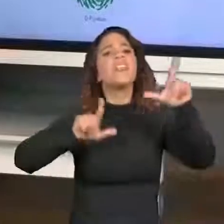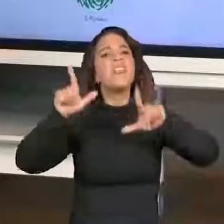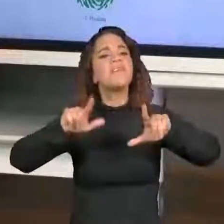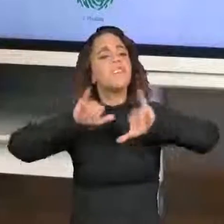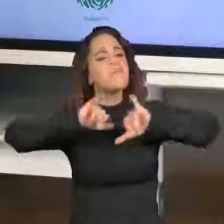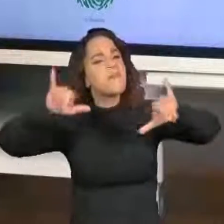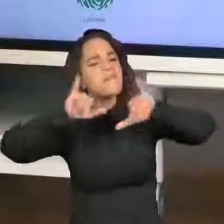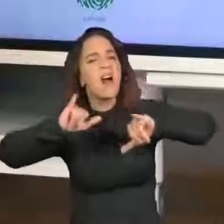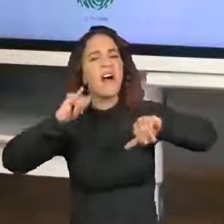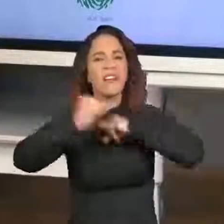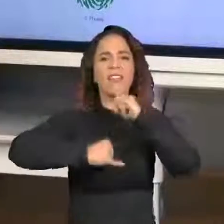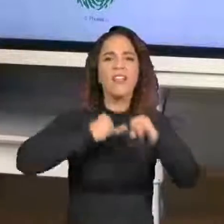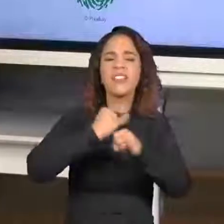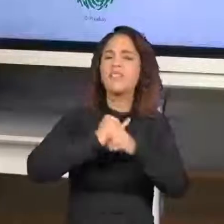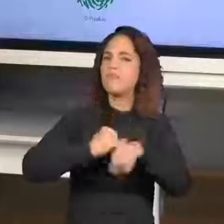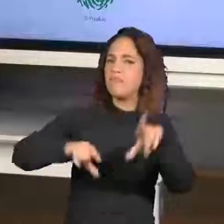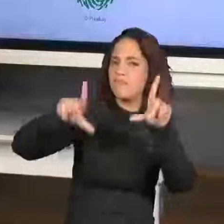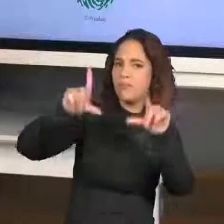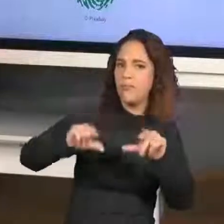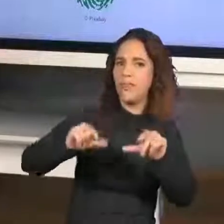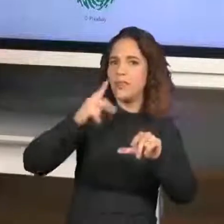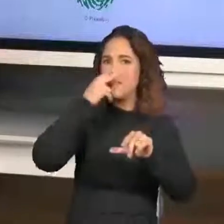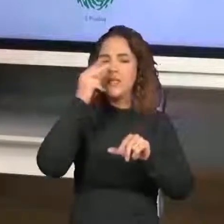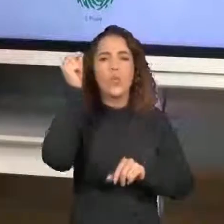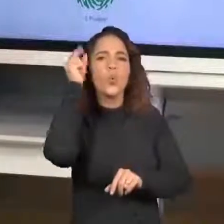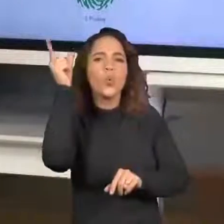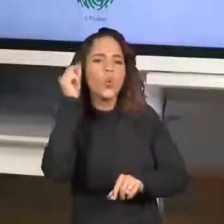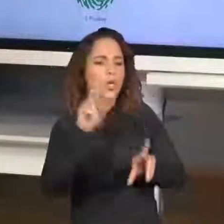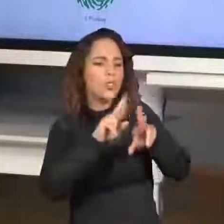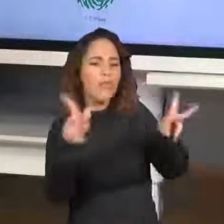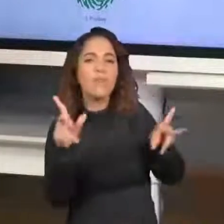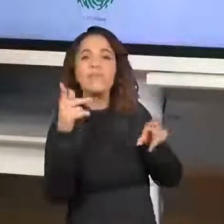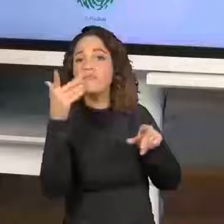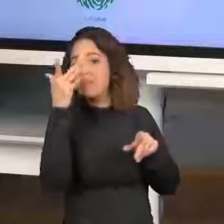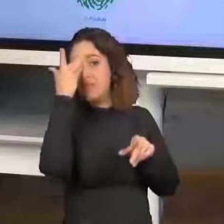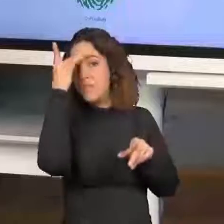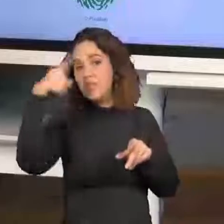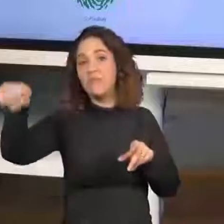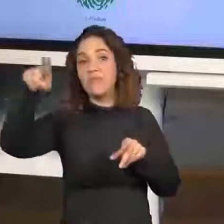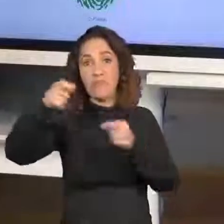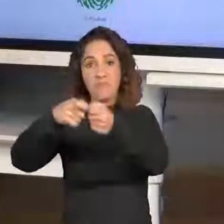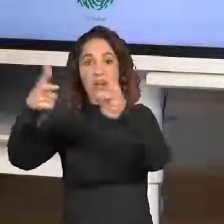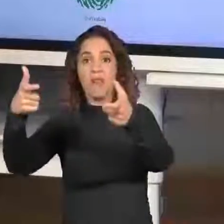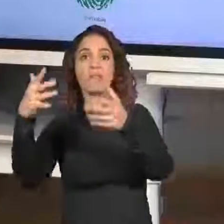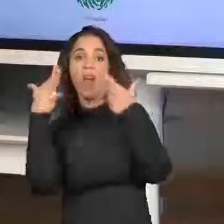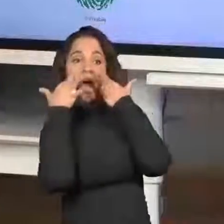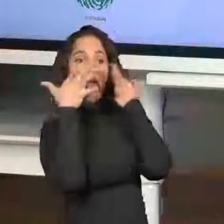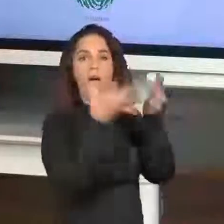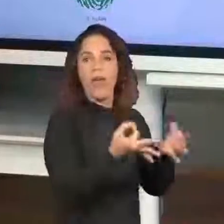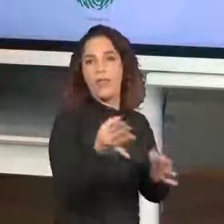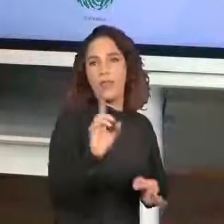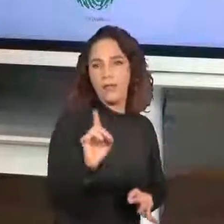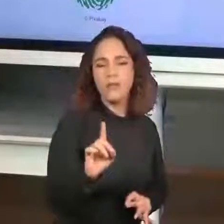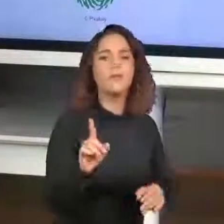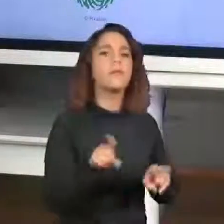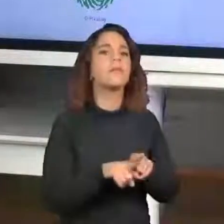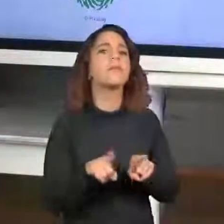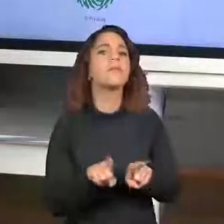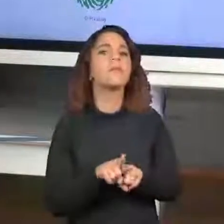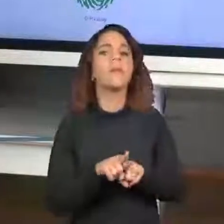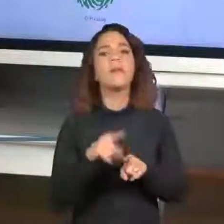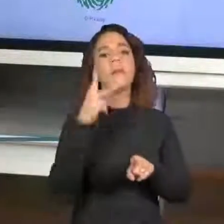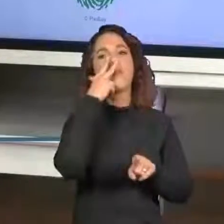dá menos atenção ao seu tipo diferente de cultura, ou porque são pessoas que não ficam muito